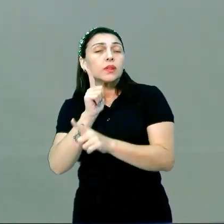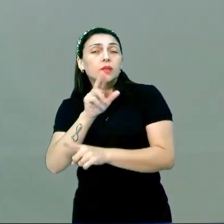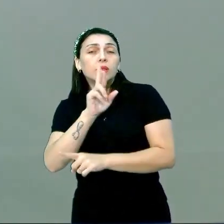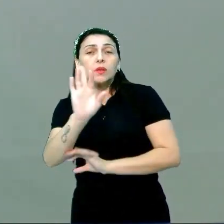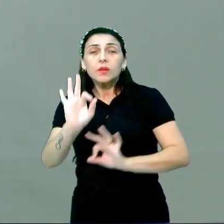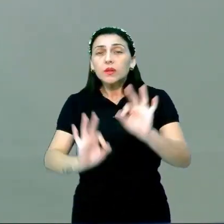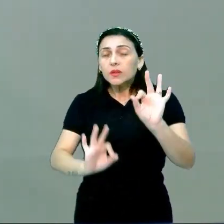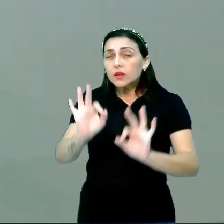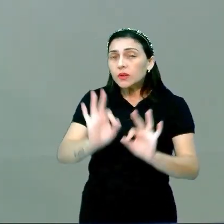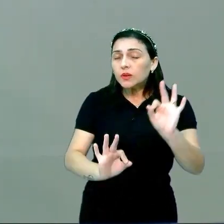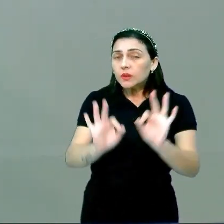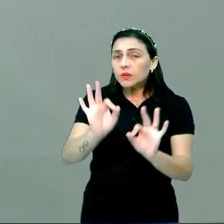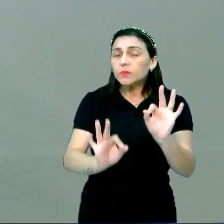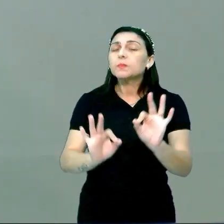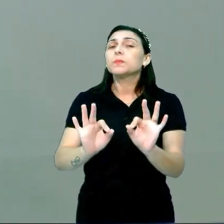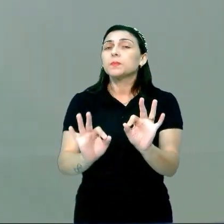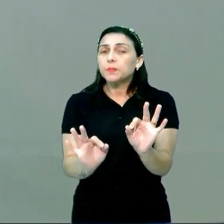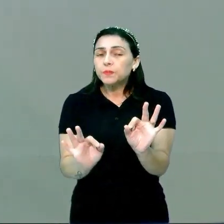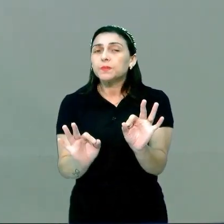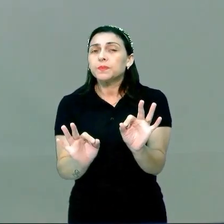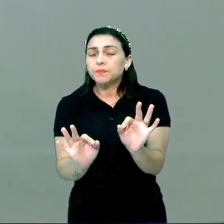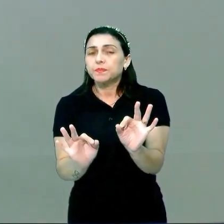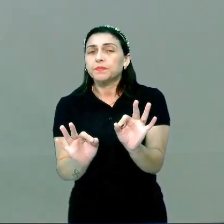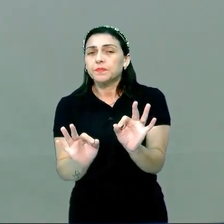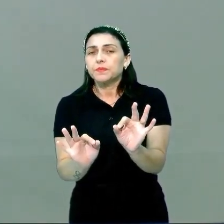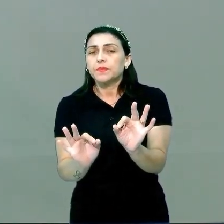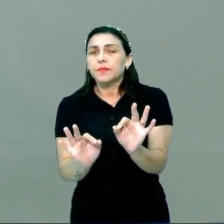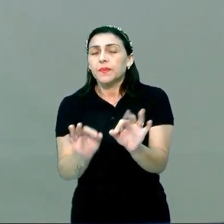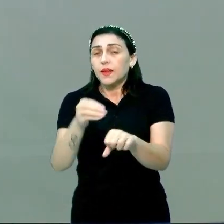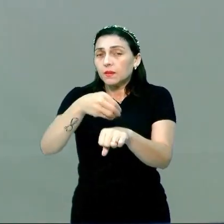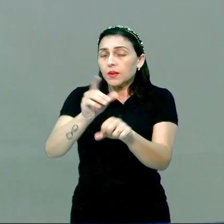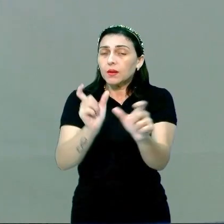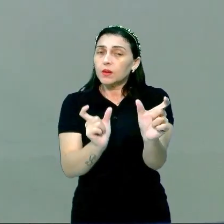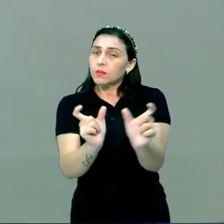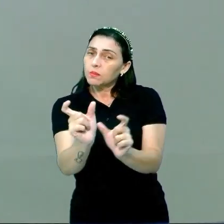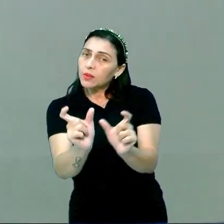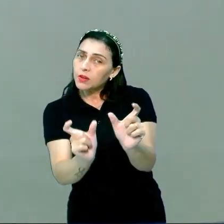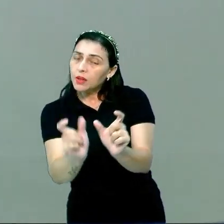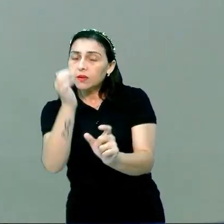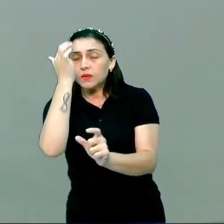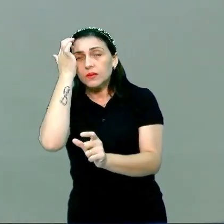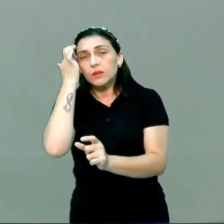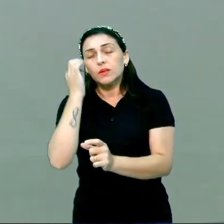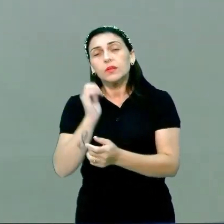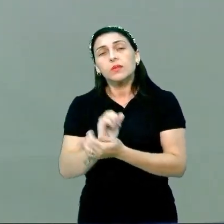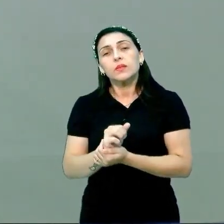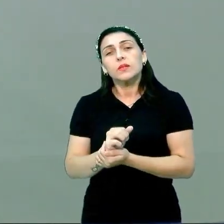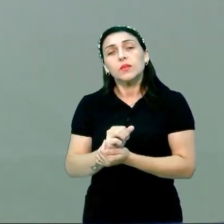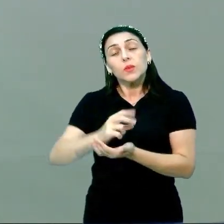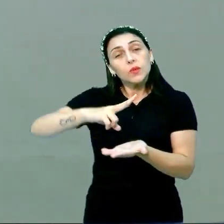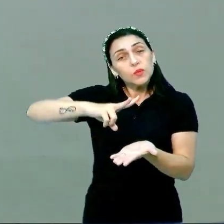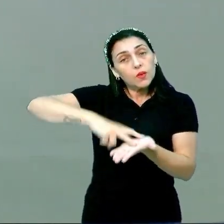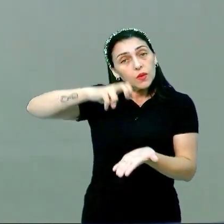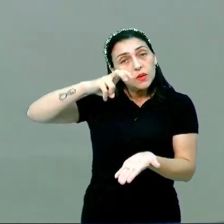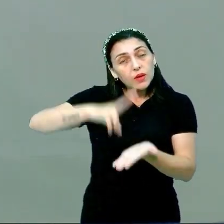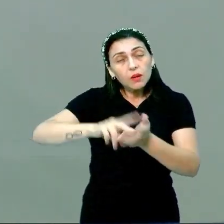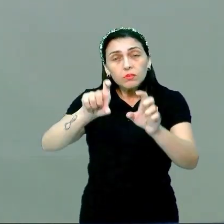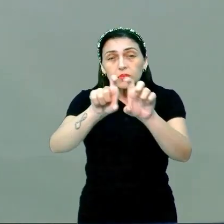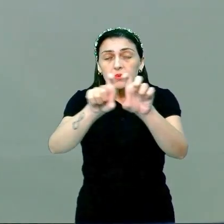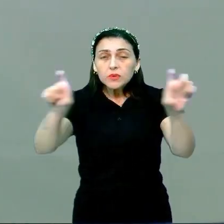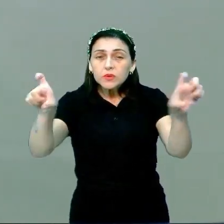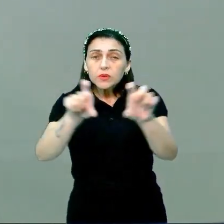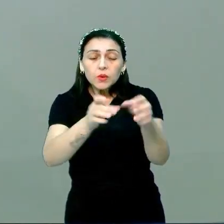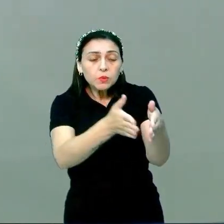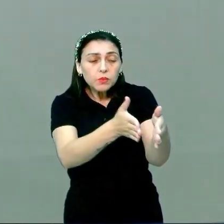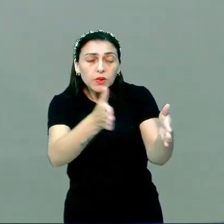você elabora um esquema ali. Então, as pistas são as palavras, são os vocábulos, aí, as expressões,